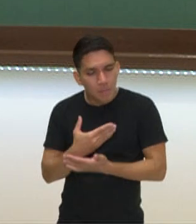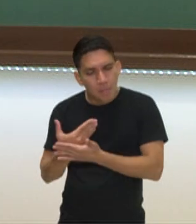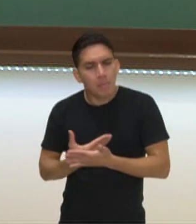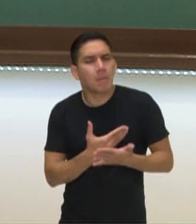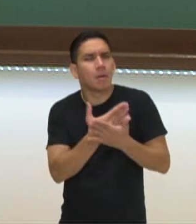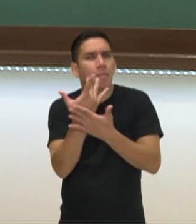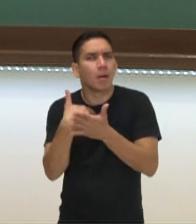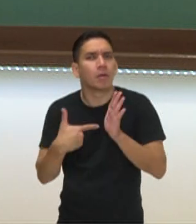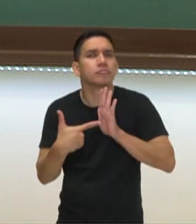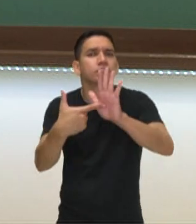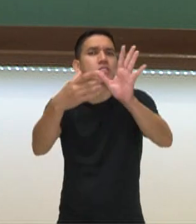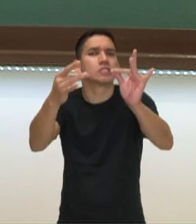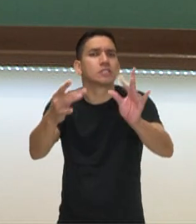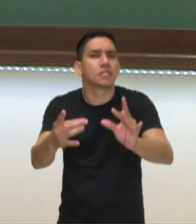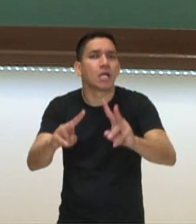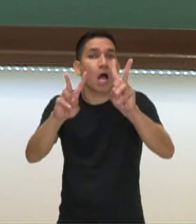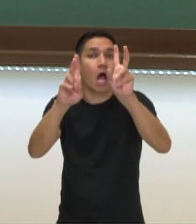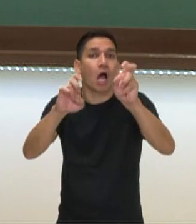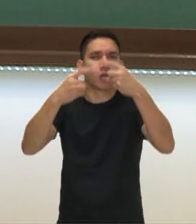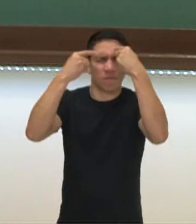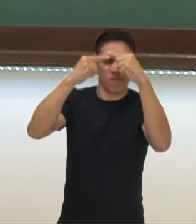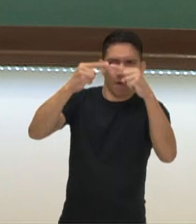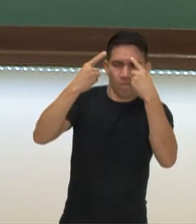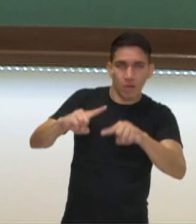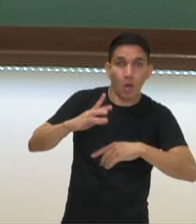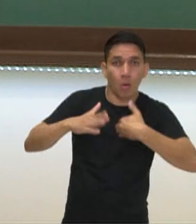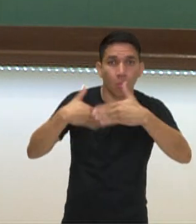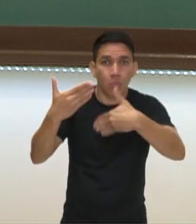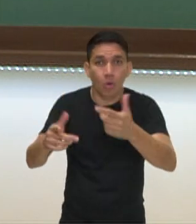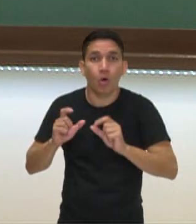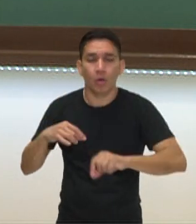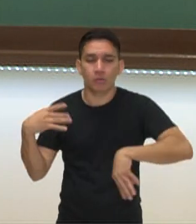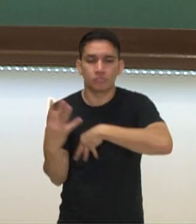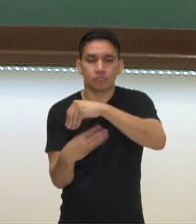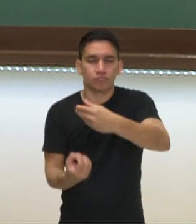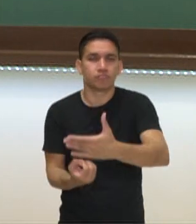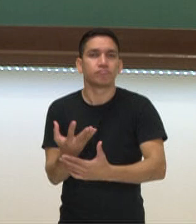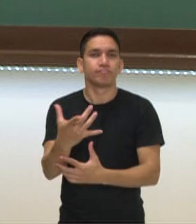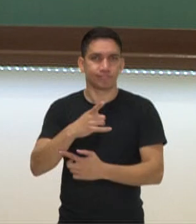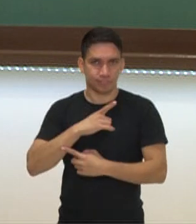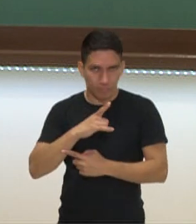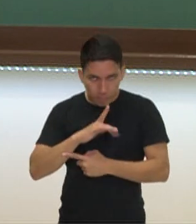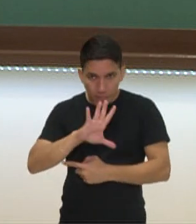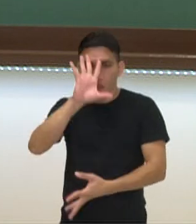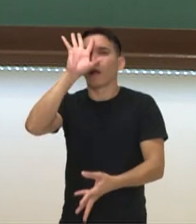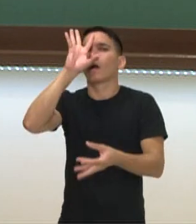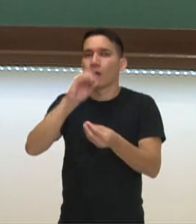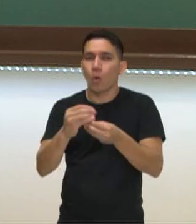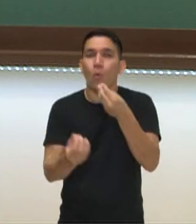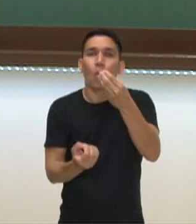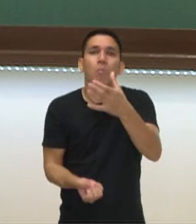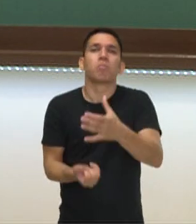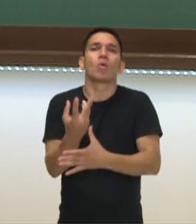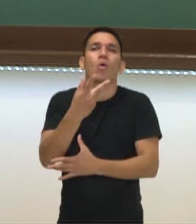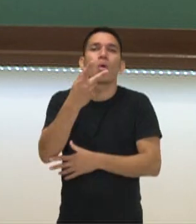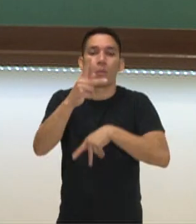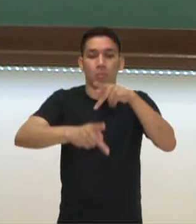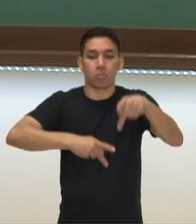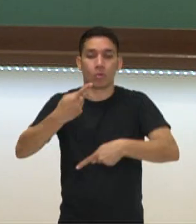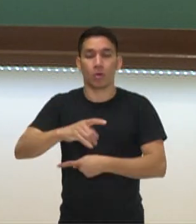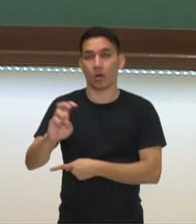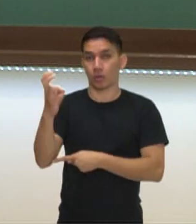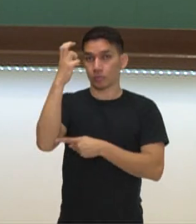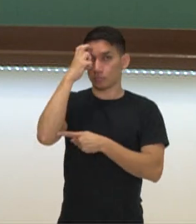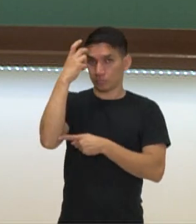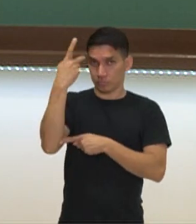então a temática aí da violência nos processos de miscigenação para se entender a formação cultural do Brasil e